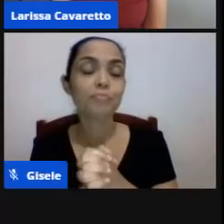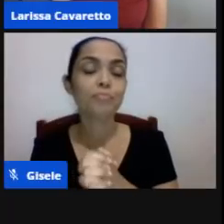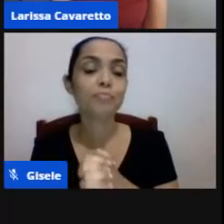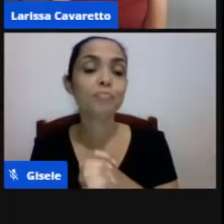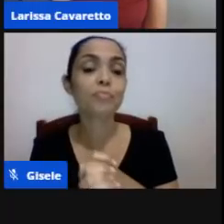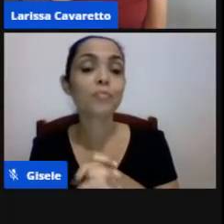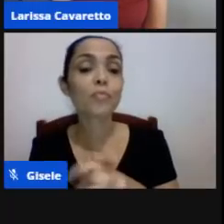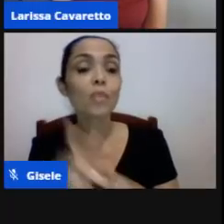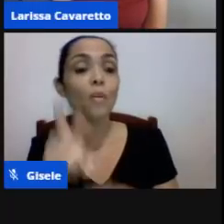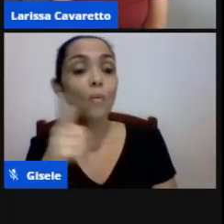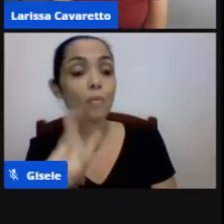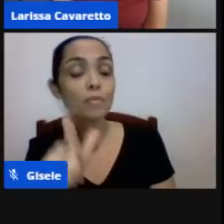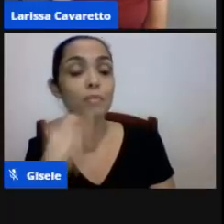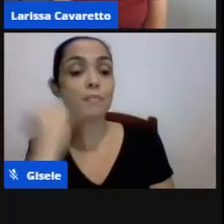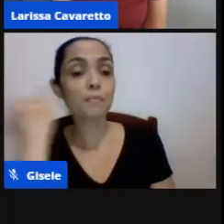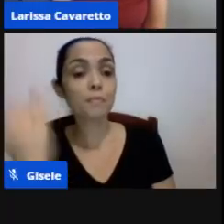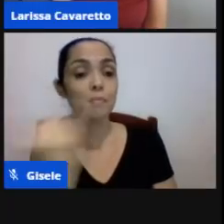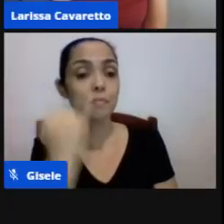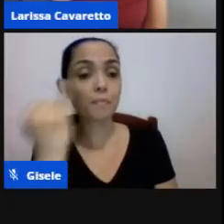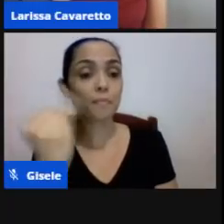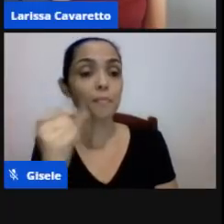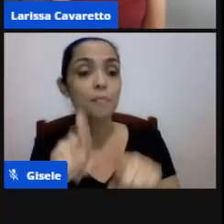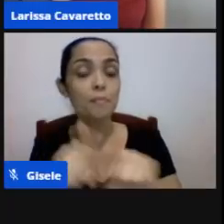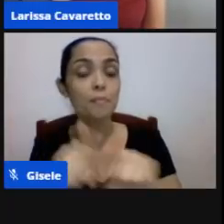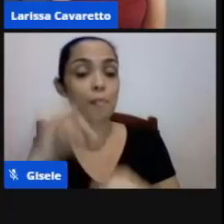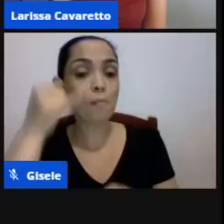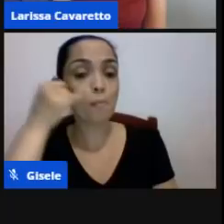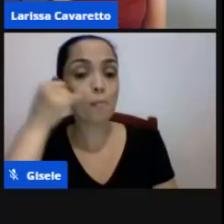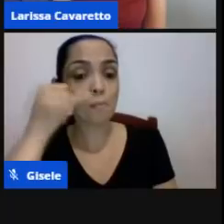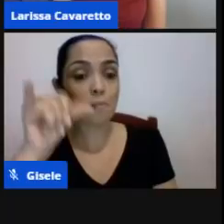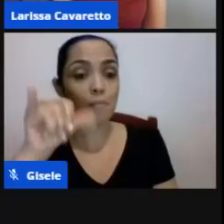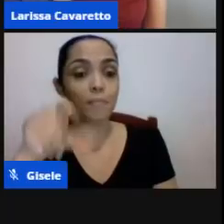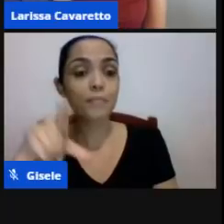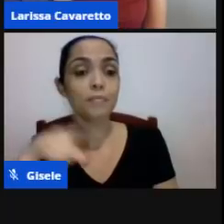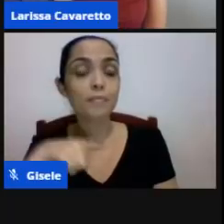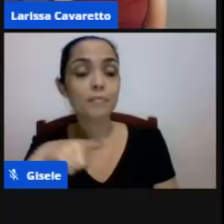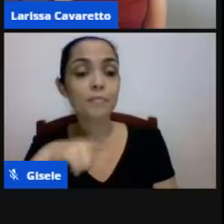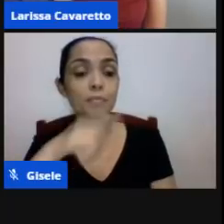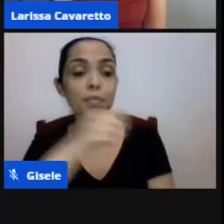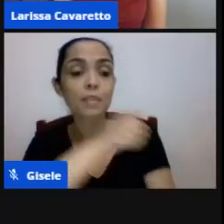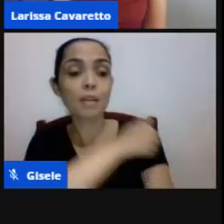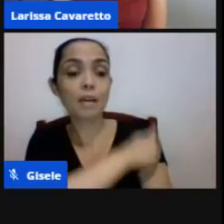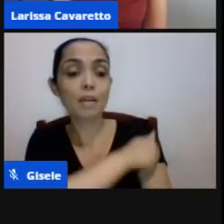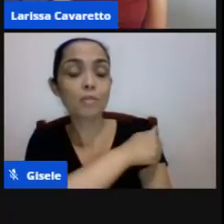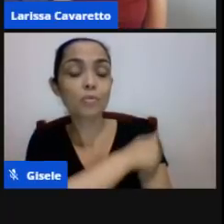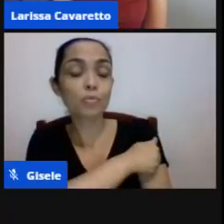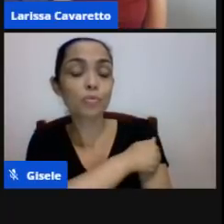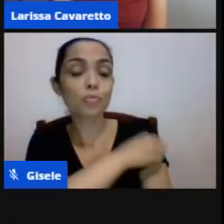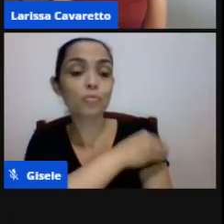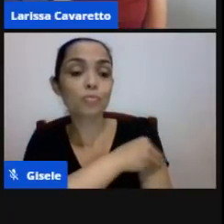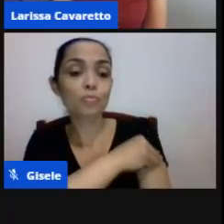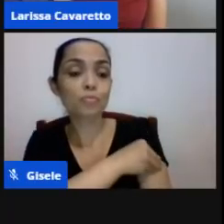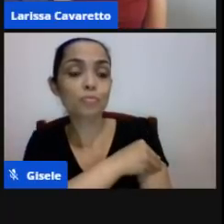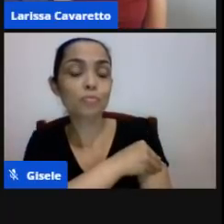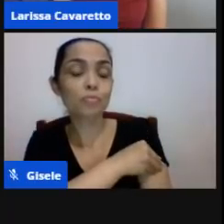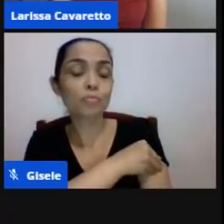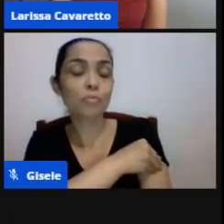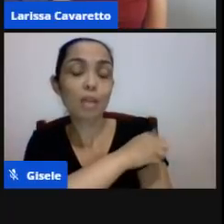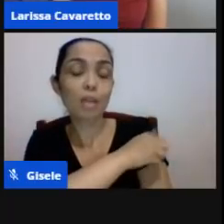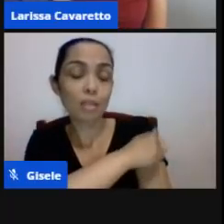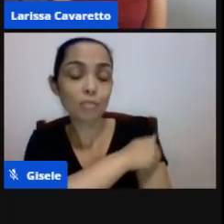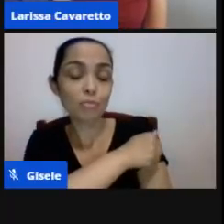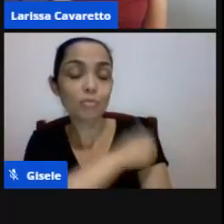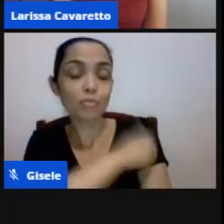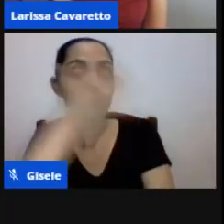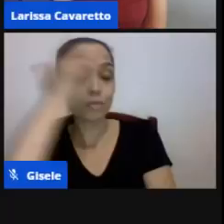Uma outra medida que é muito importante para evitar a transmissão é a triagem de alunos e funcionários. O que é essa triagem? É uma medida que